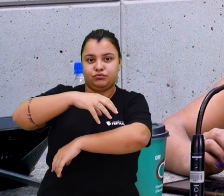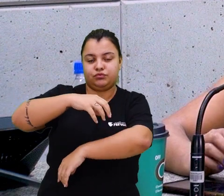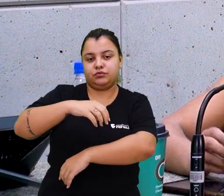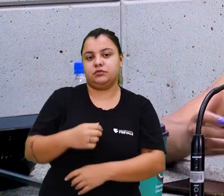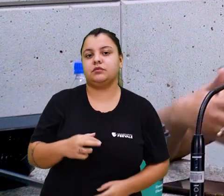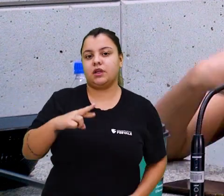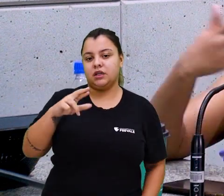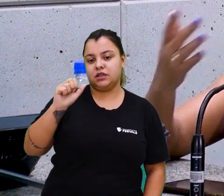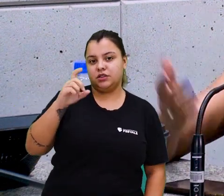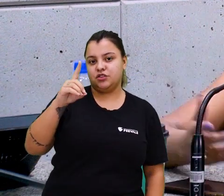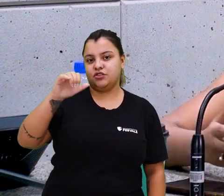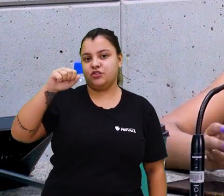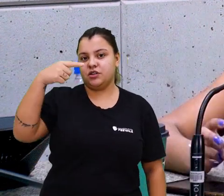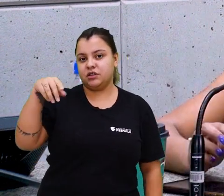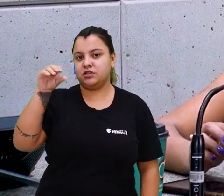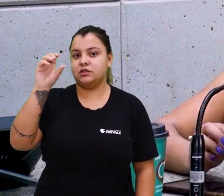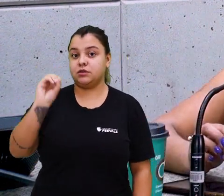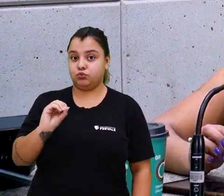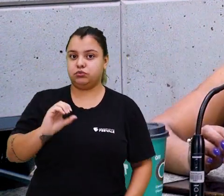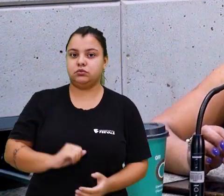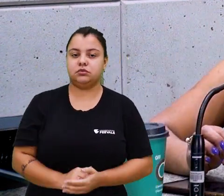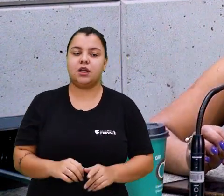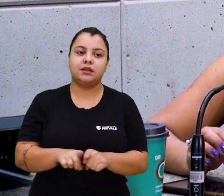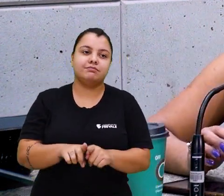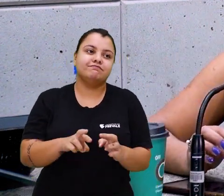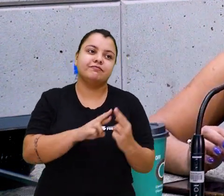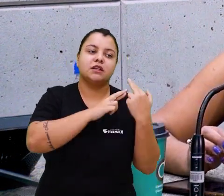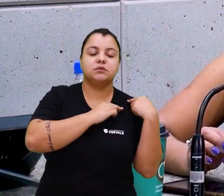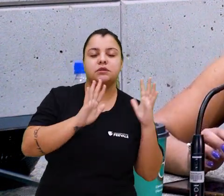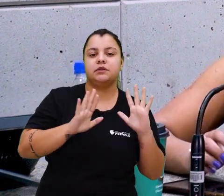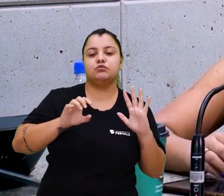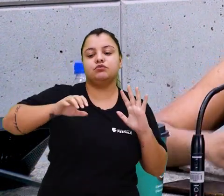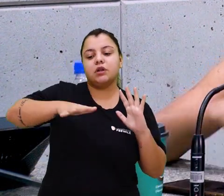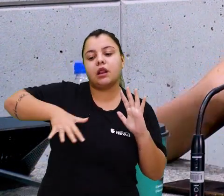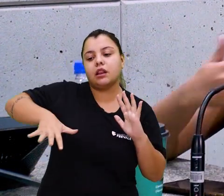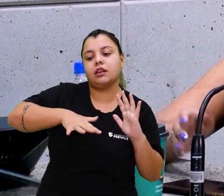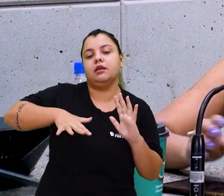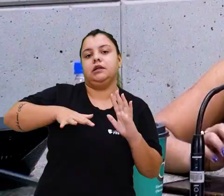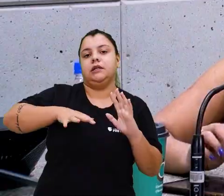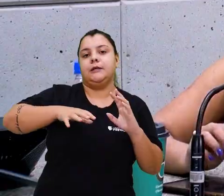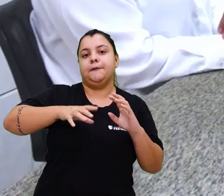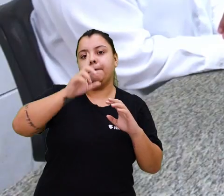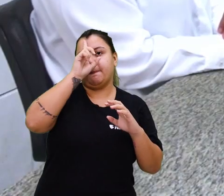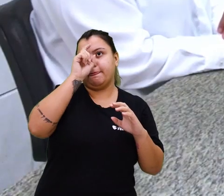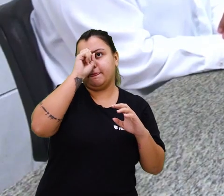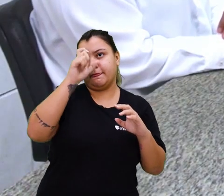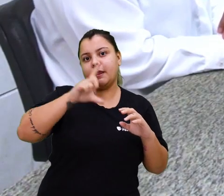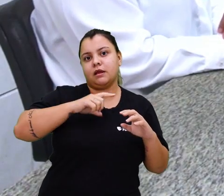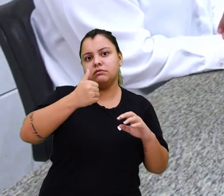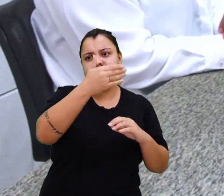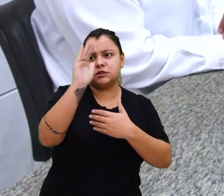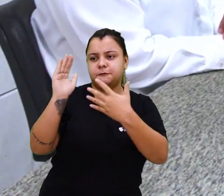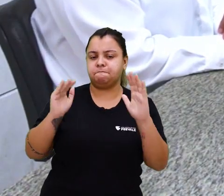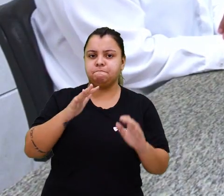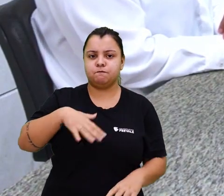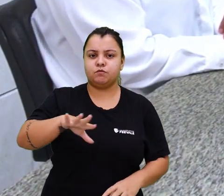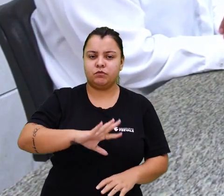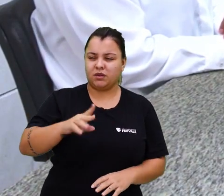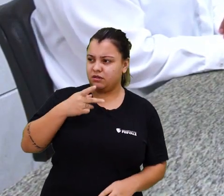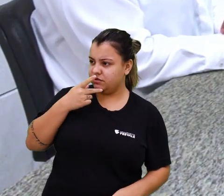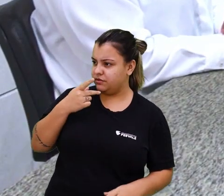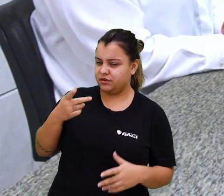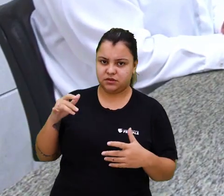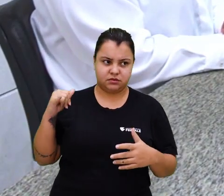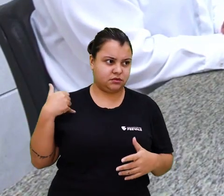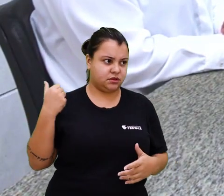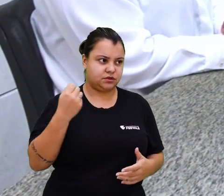físico médico tem essa responsabilidade não só na área hospitalar mas em várias áreas tanto na perícia e tudo mais sim